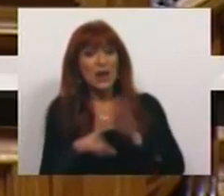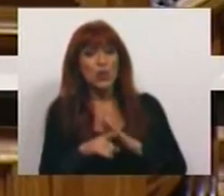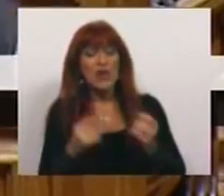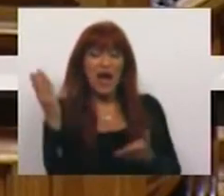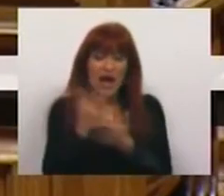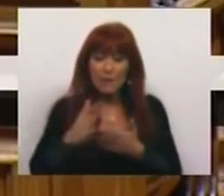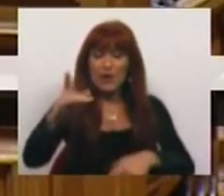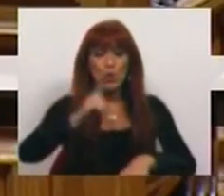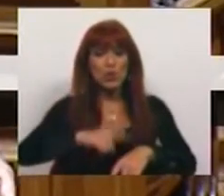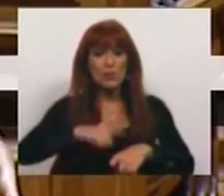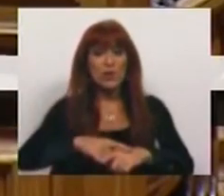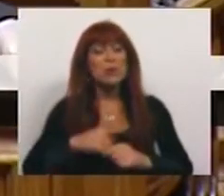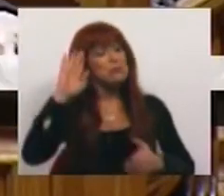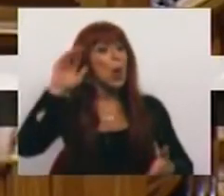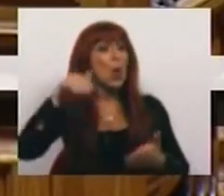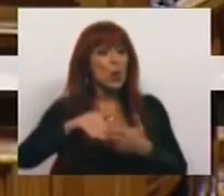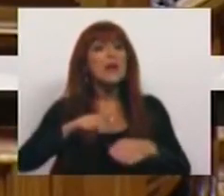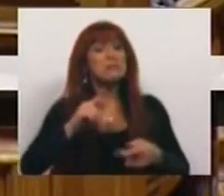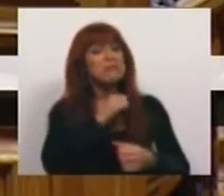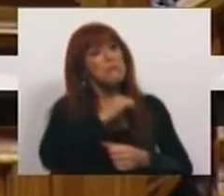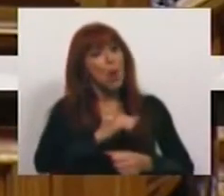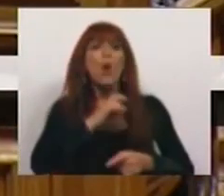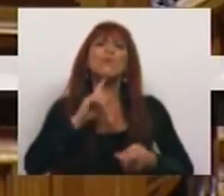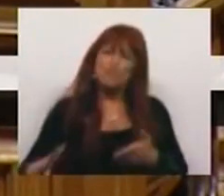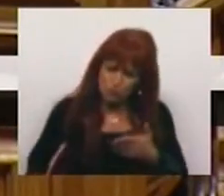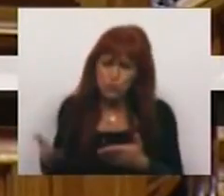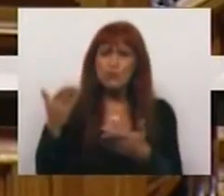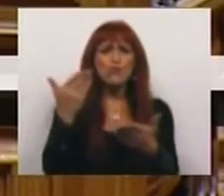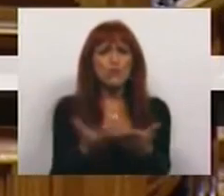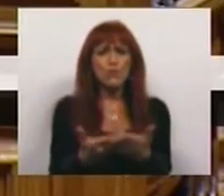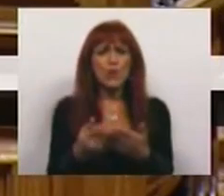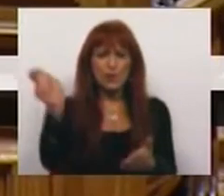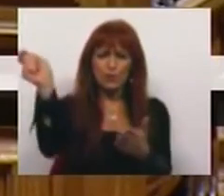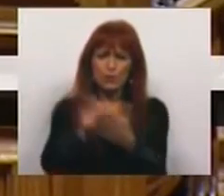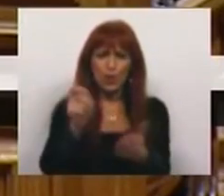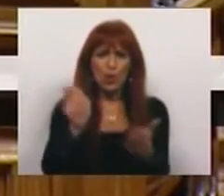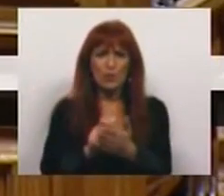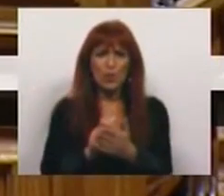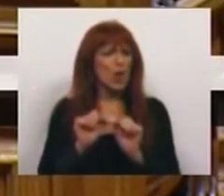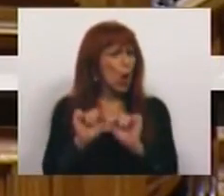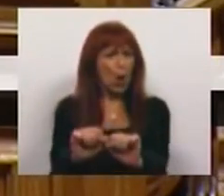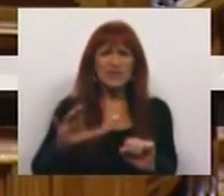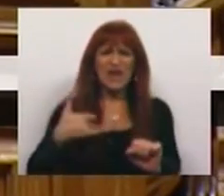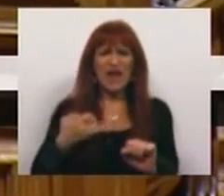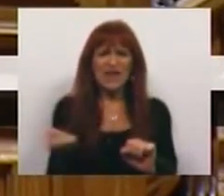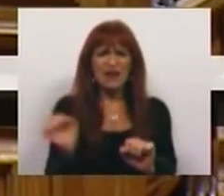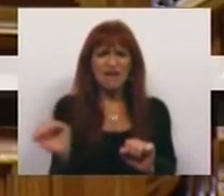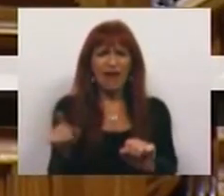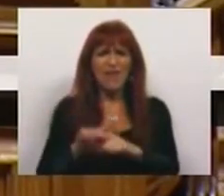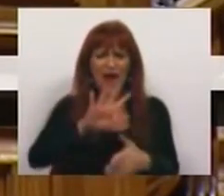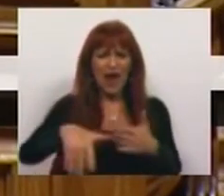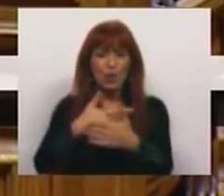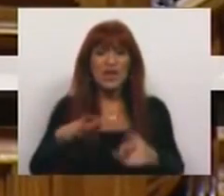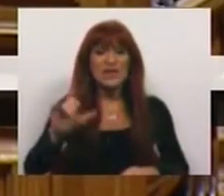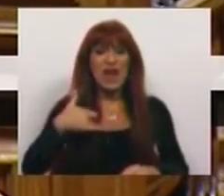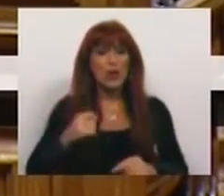e a partir do momento em que se concluiu por essa viabilidade, ela foi apresentada, foi agendada sem a oposição do CDS, com uma grelha a